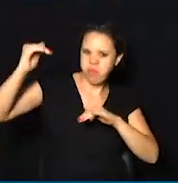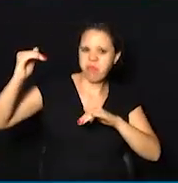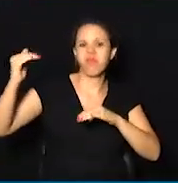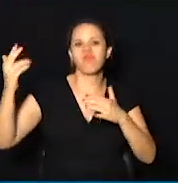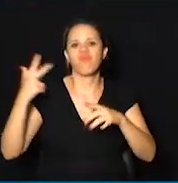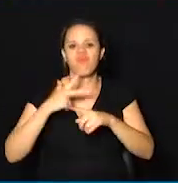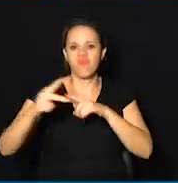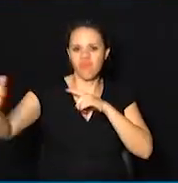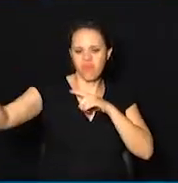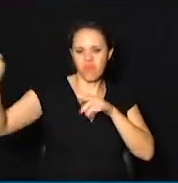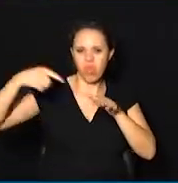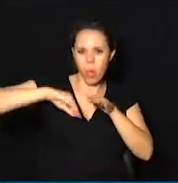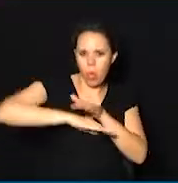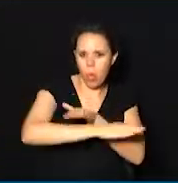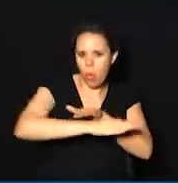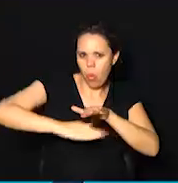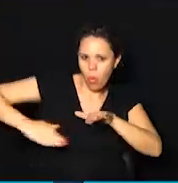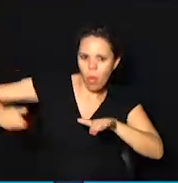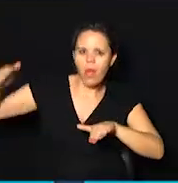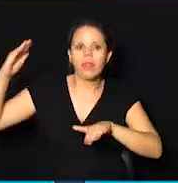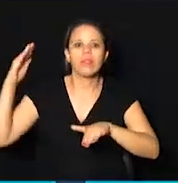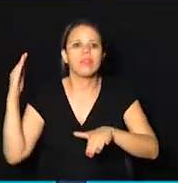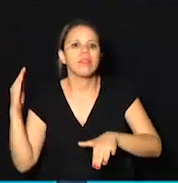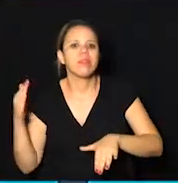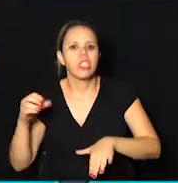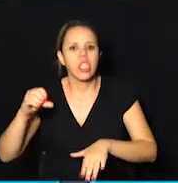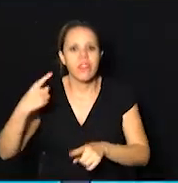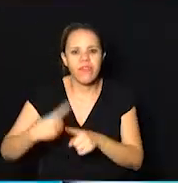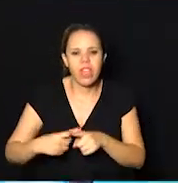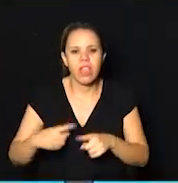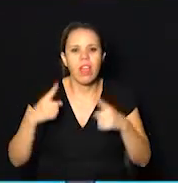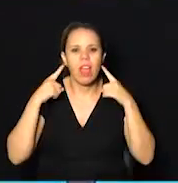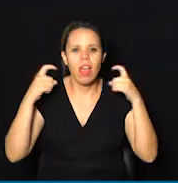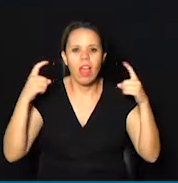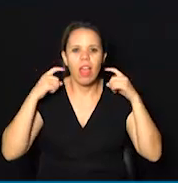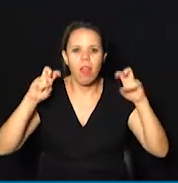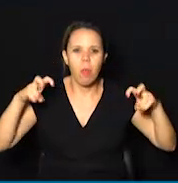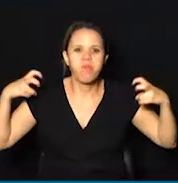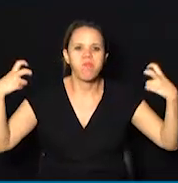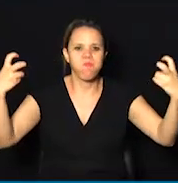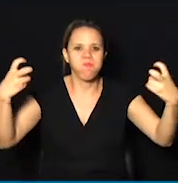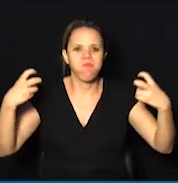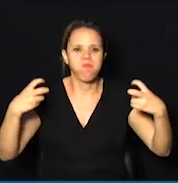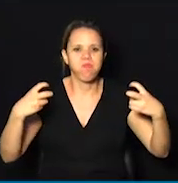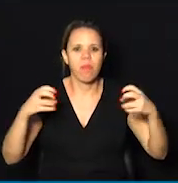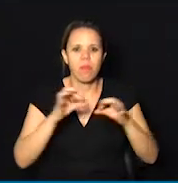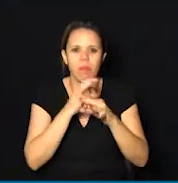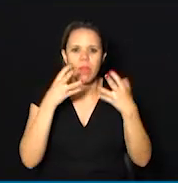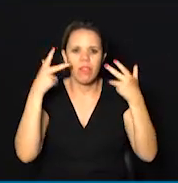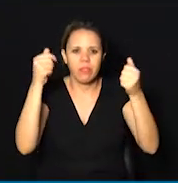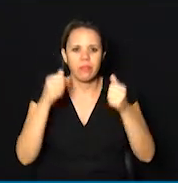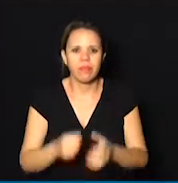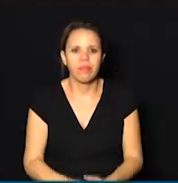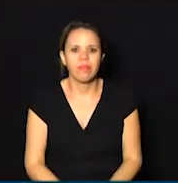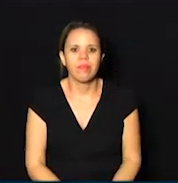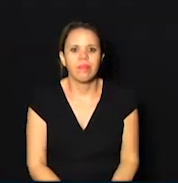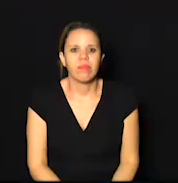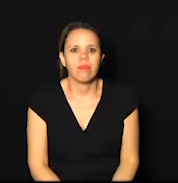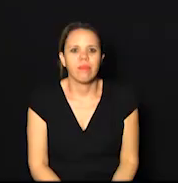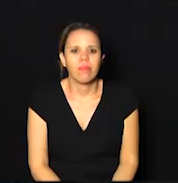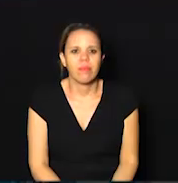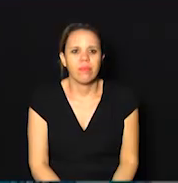nove vezes mergulhando e nove vezes escutando aquela torcida foi algo espetacular